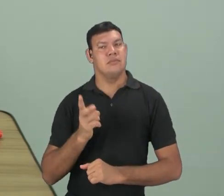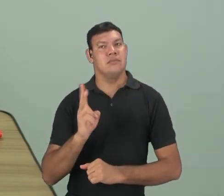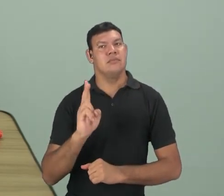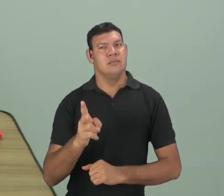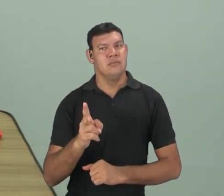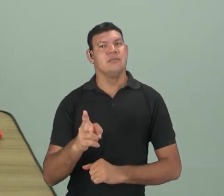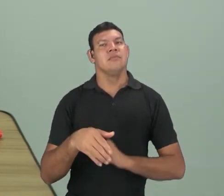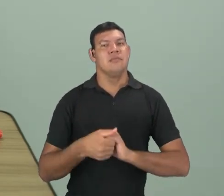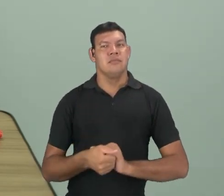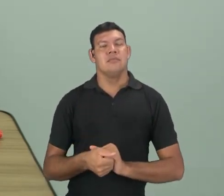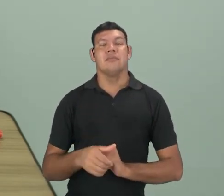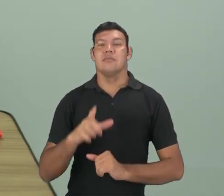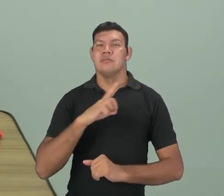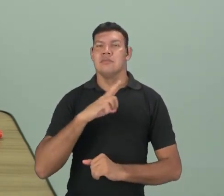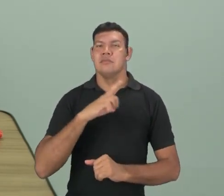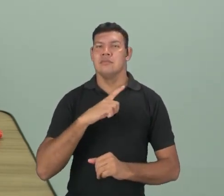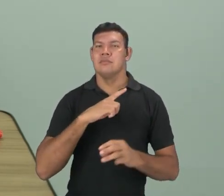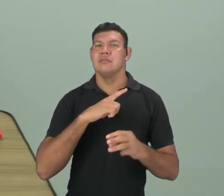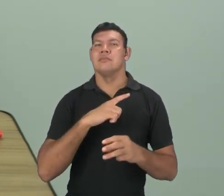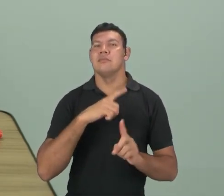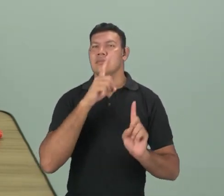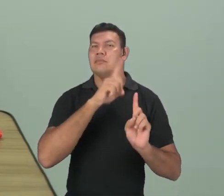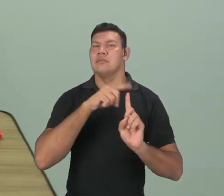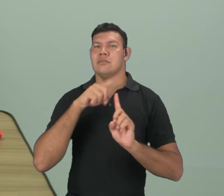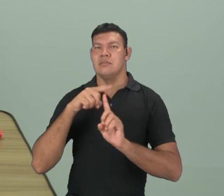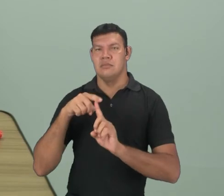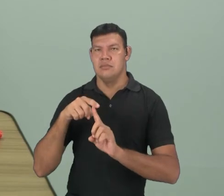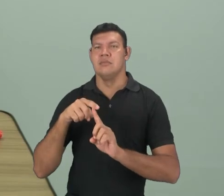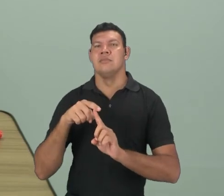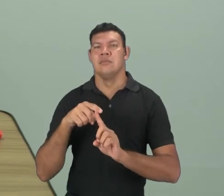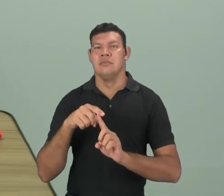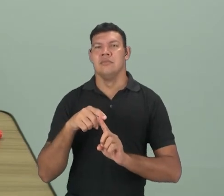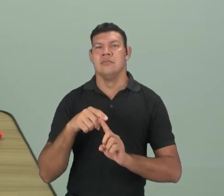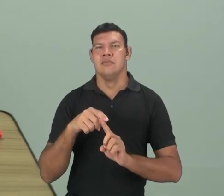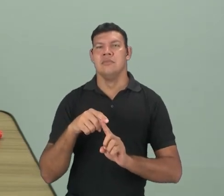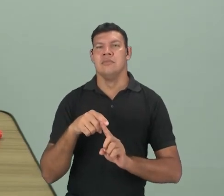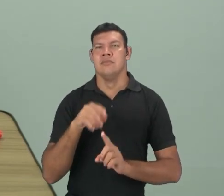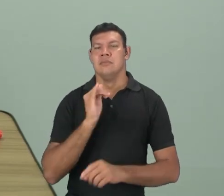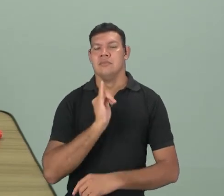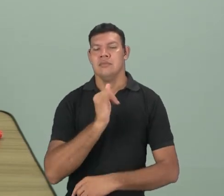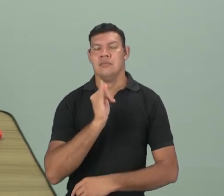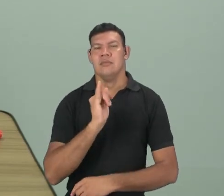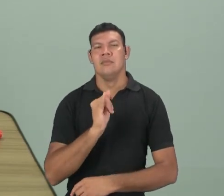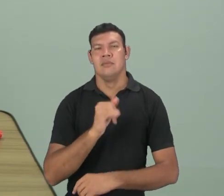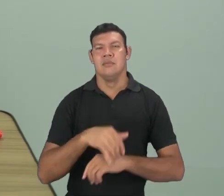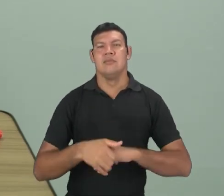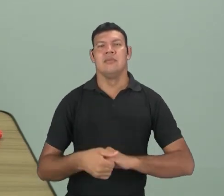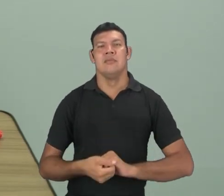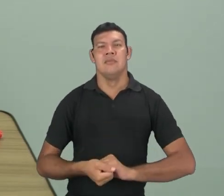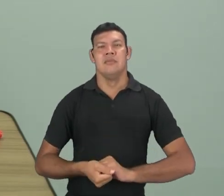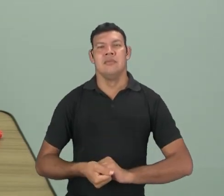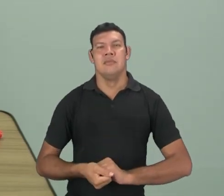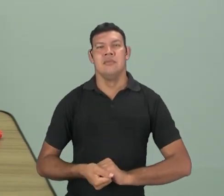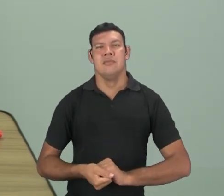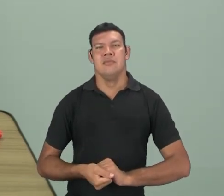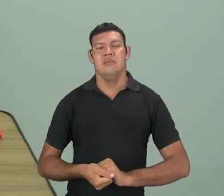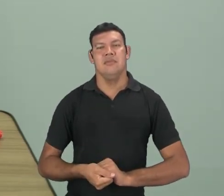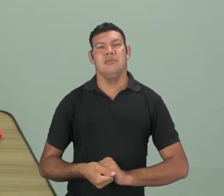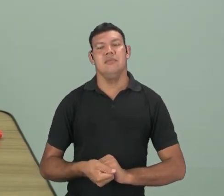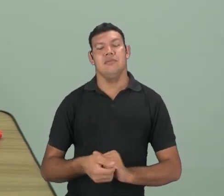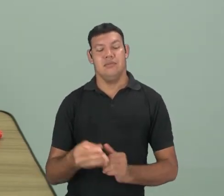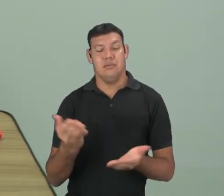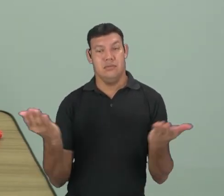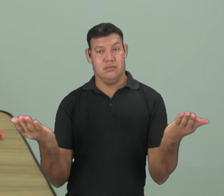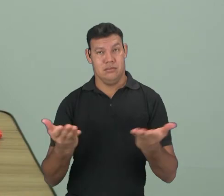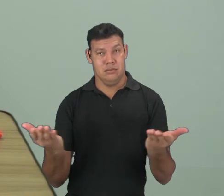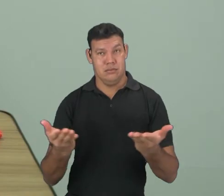Então, tem um tipo de narrador que faz isso, que é o que nós vamos ver agora, né? Que sabe tudo o que aconteceu. Tanto o que aconteceu no